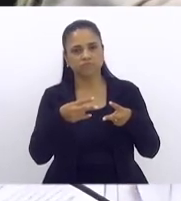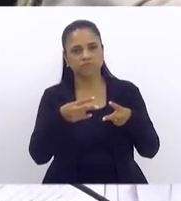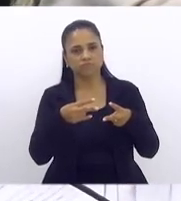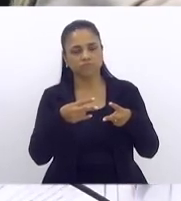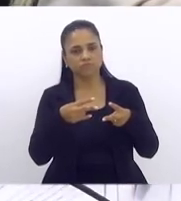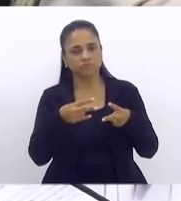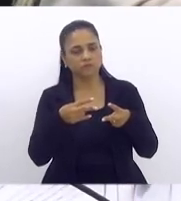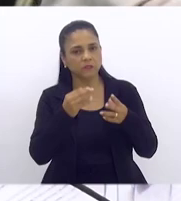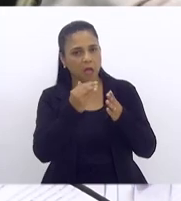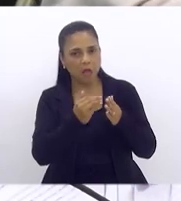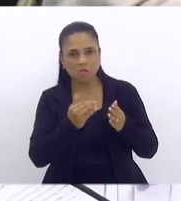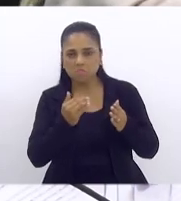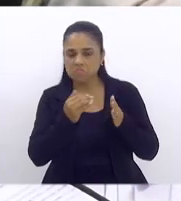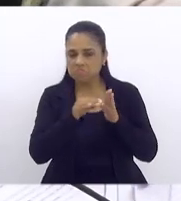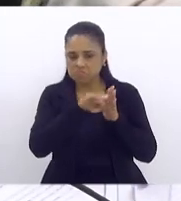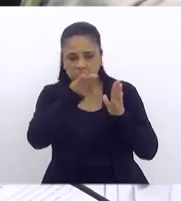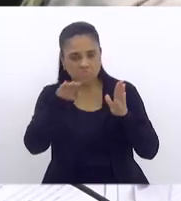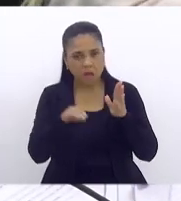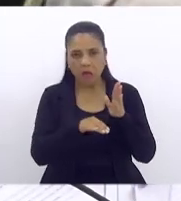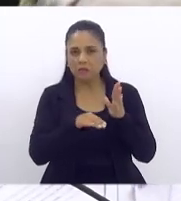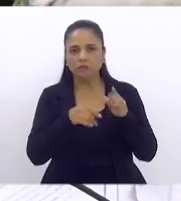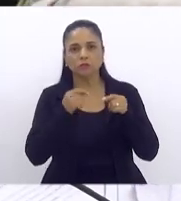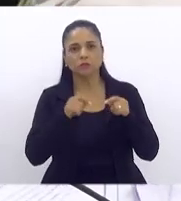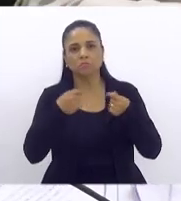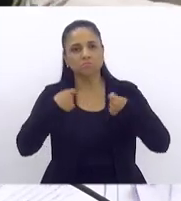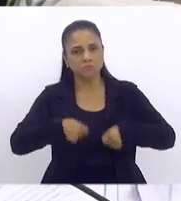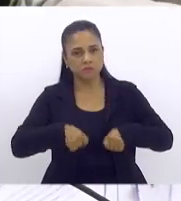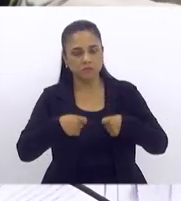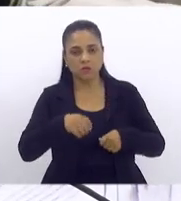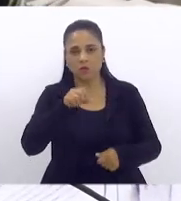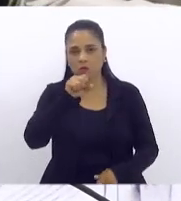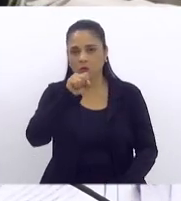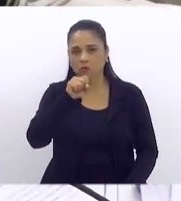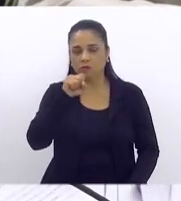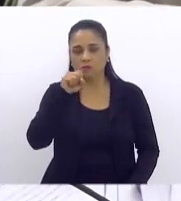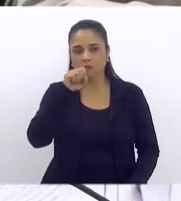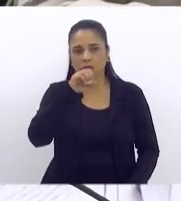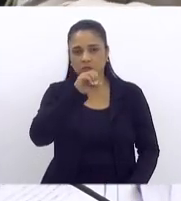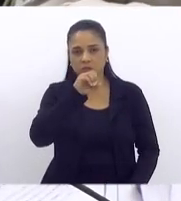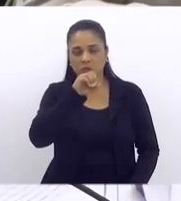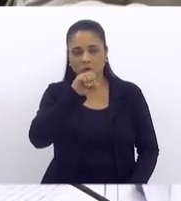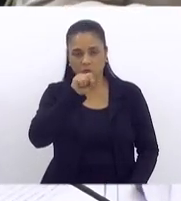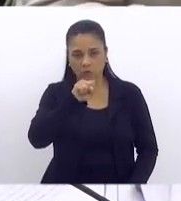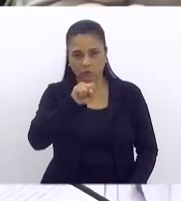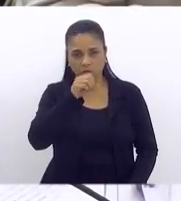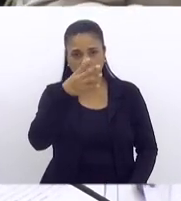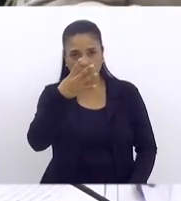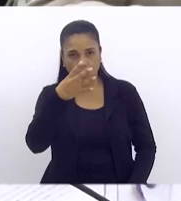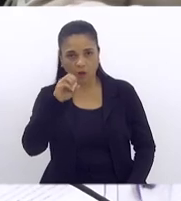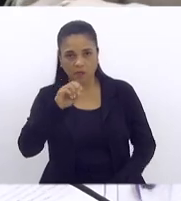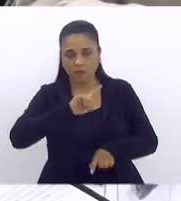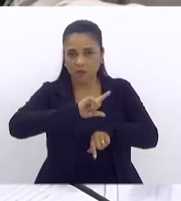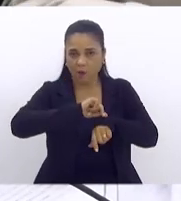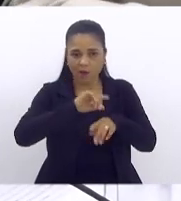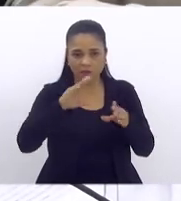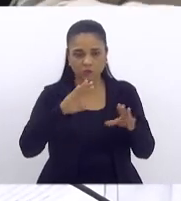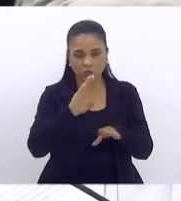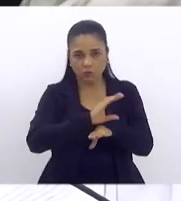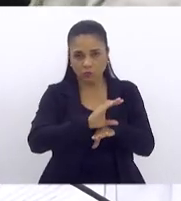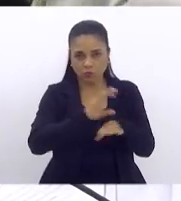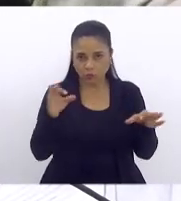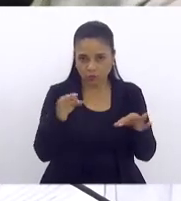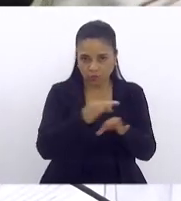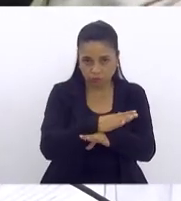nossas necessidades. São 840 horas do curso completo e 20 horas